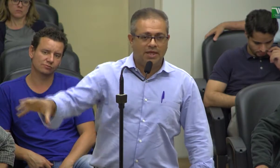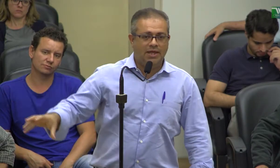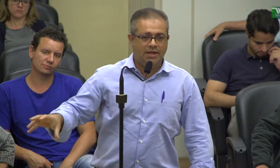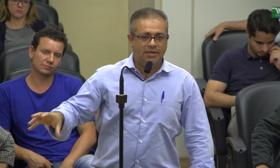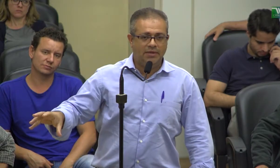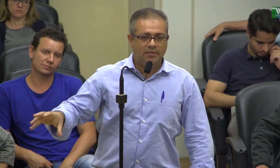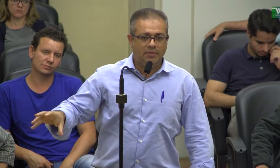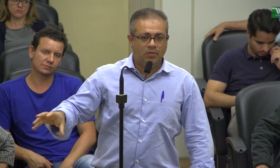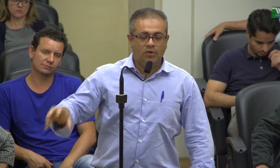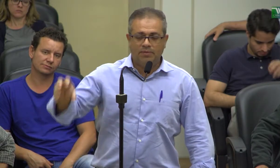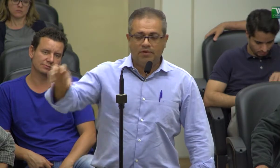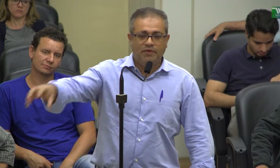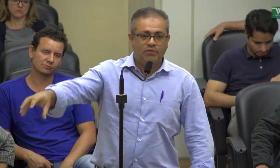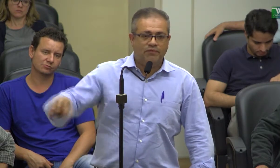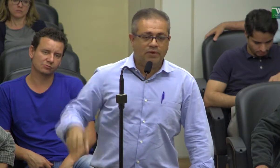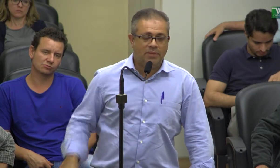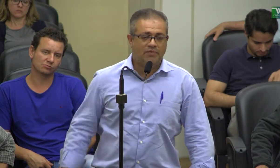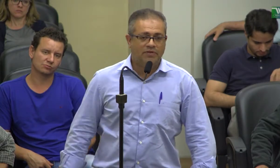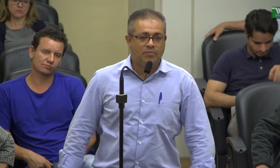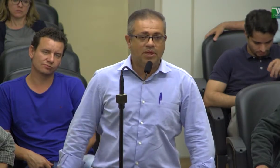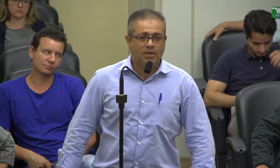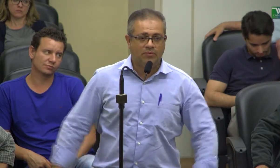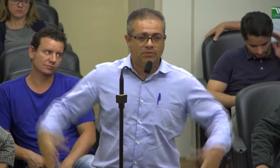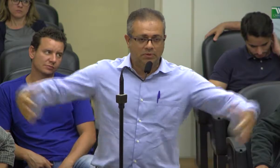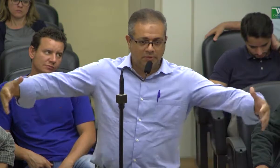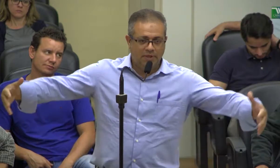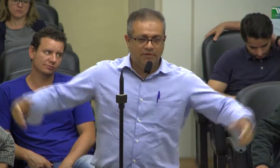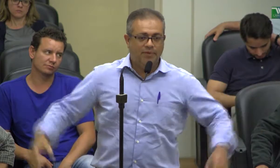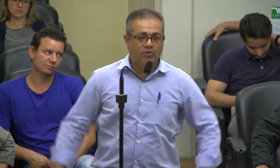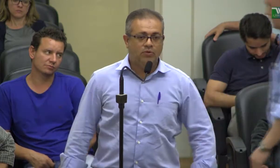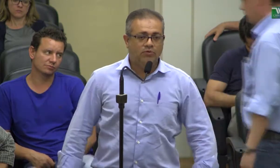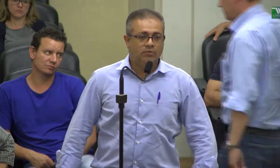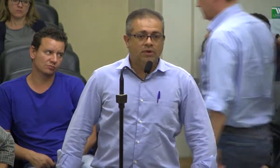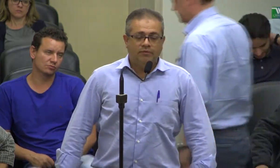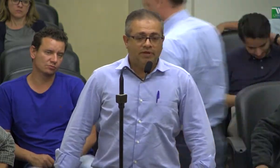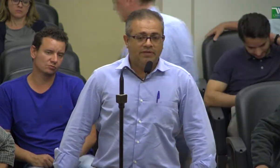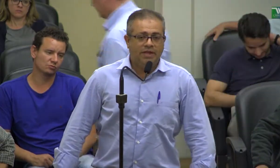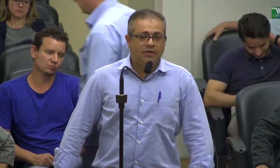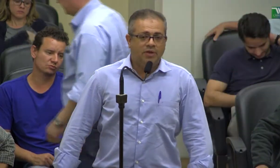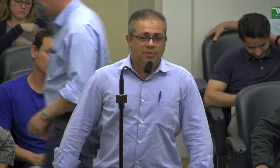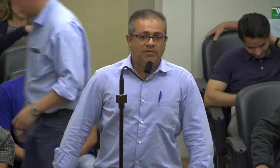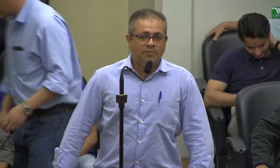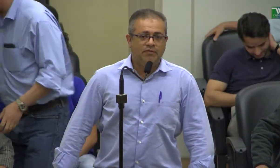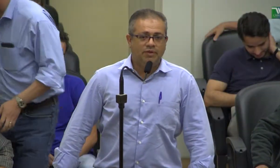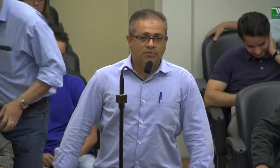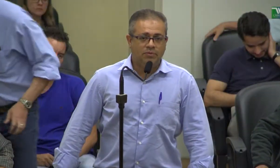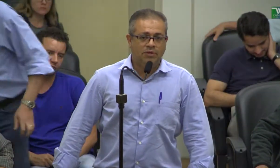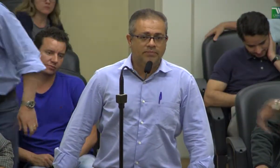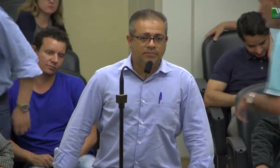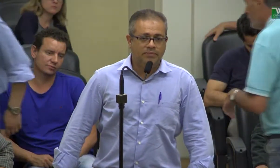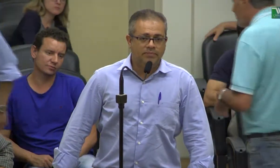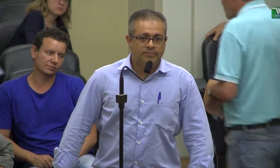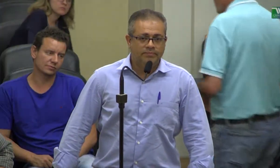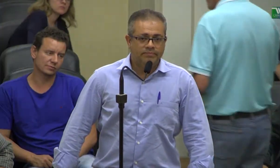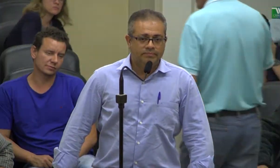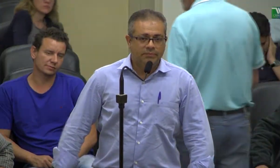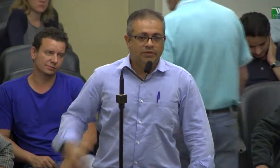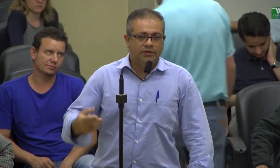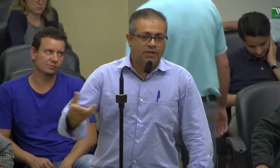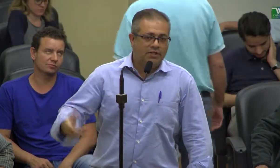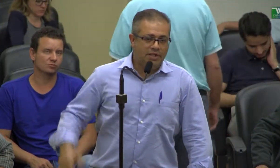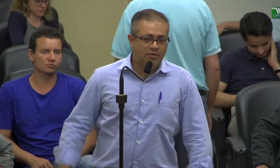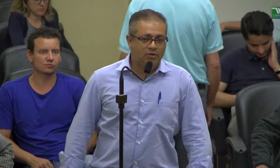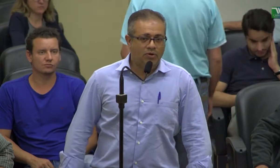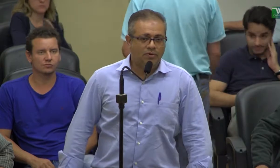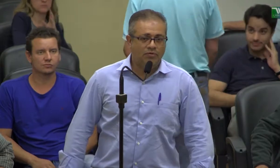perdeu aquela área. Quando a prefeitura foi lá para fazer um balão respeitoso, falou, essa área não é mais da prefeitura. Nem